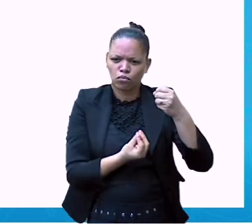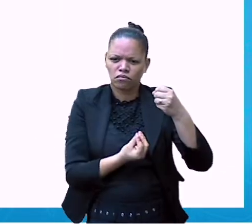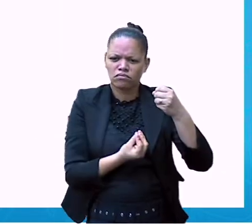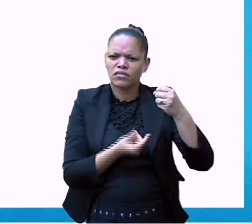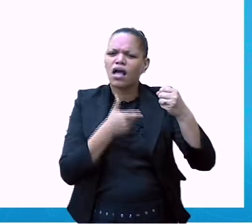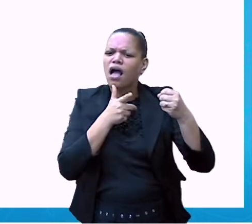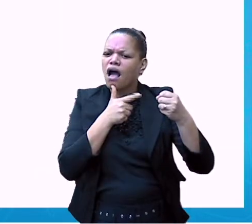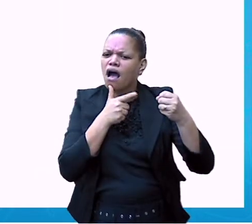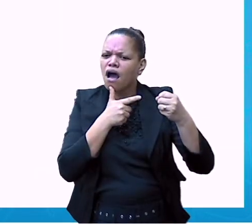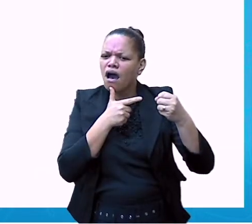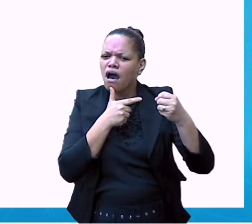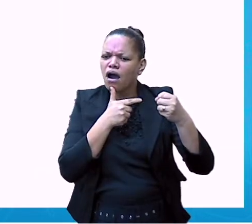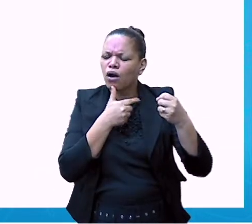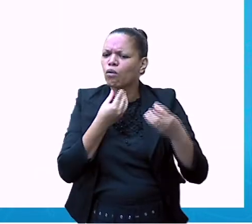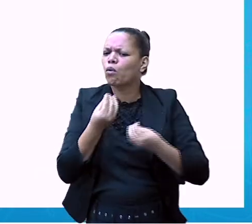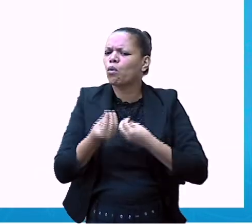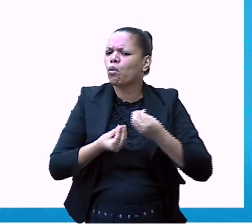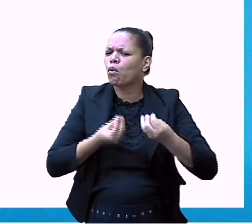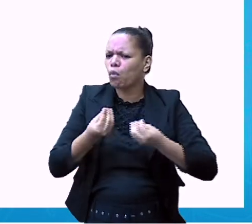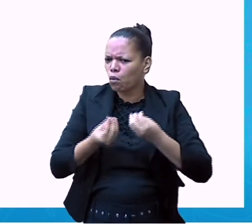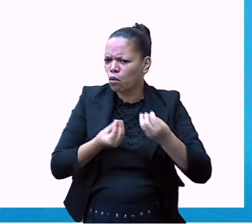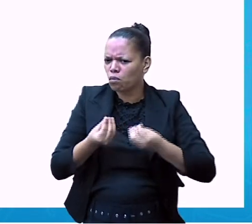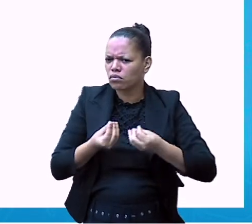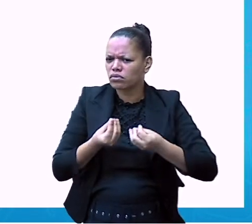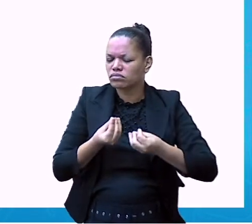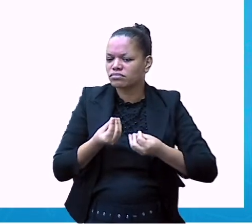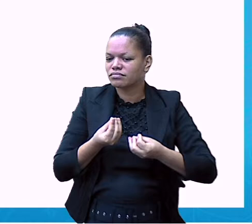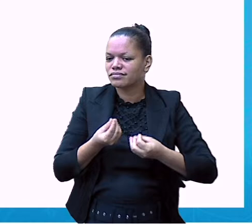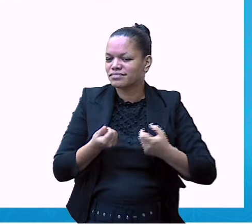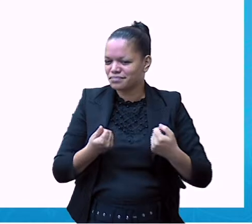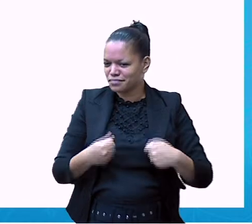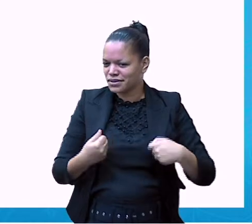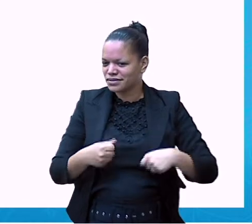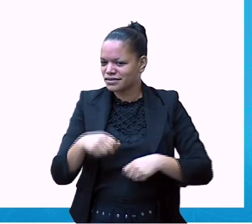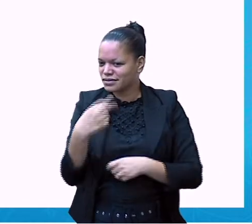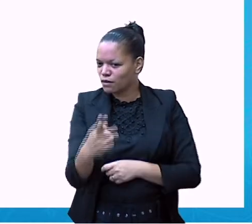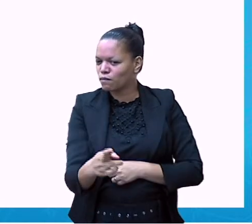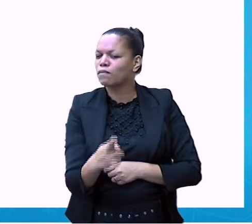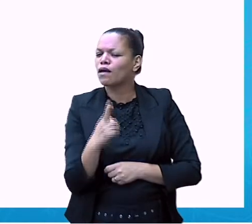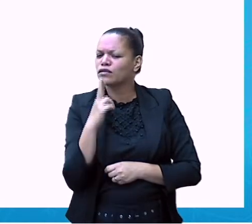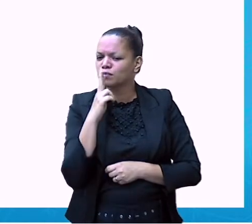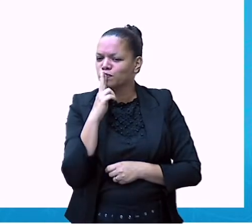Essa resposta eu sei que todo mundo tem aí uma